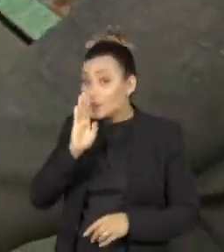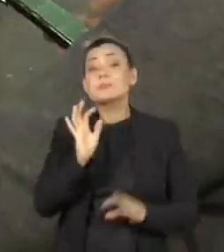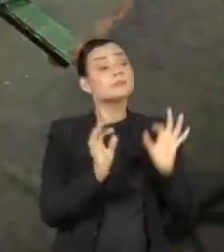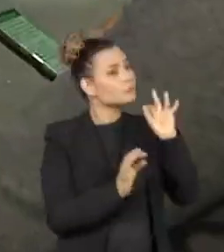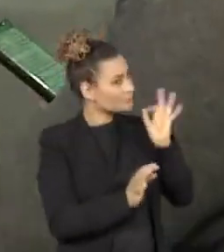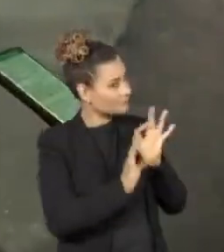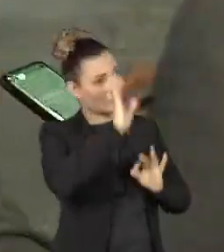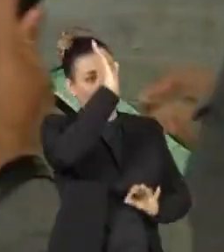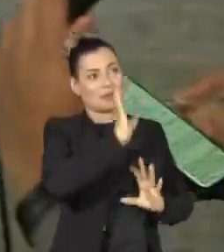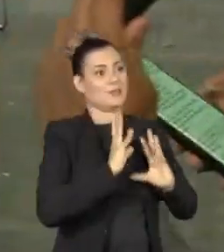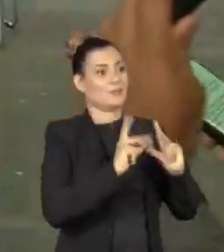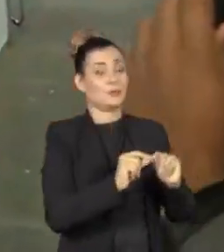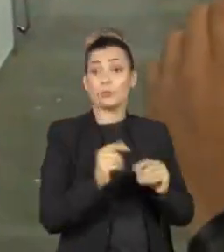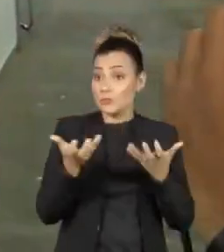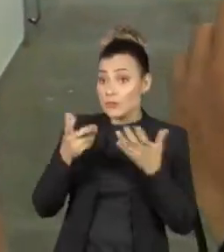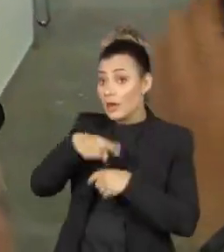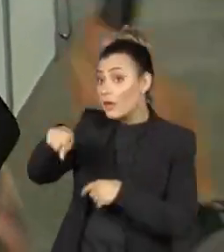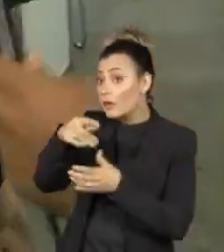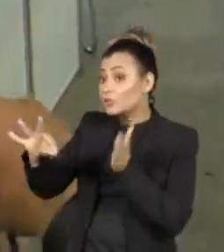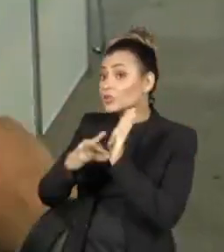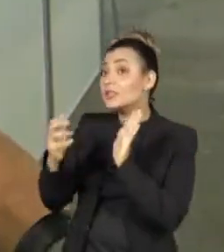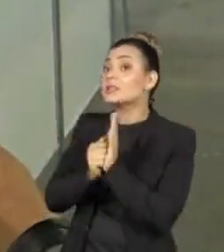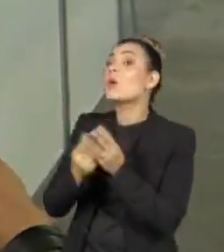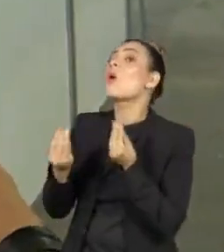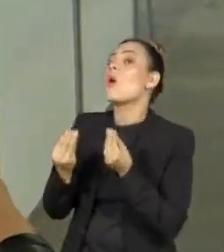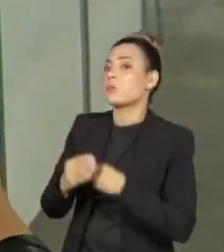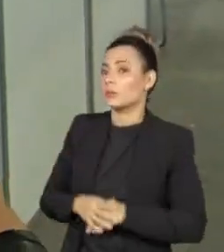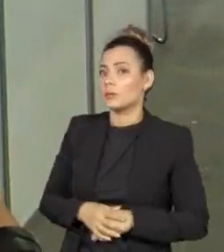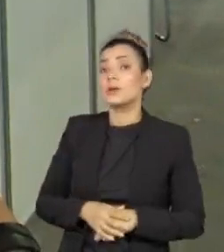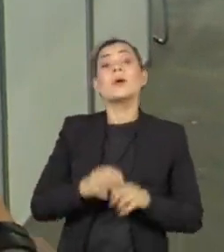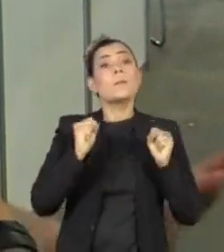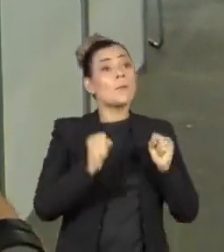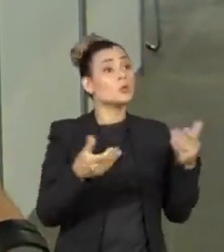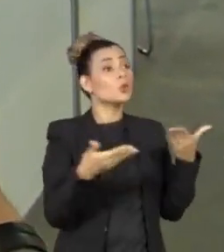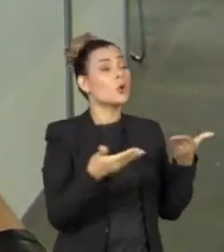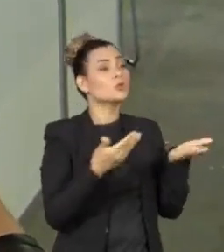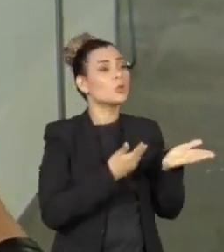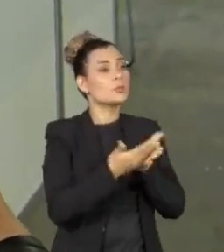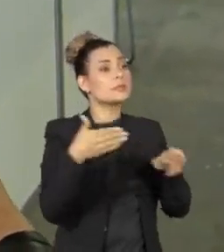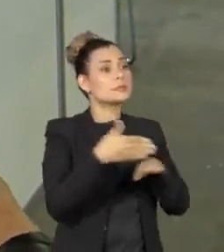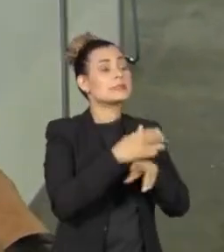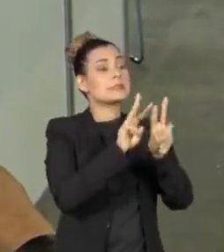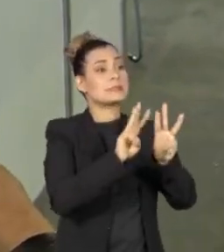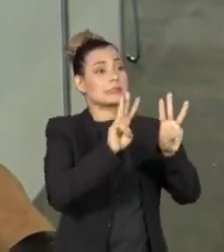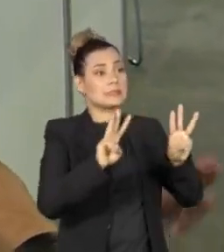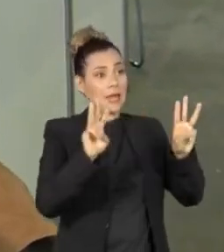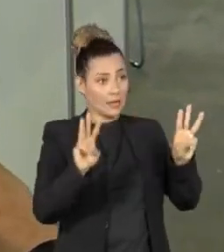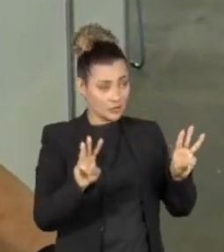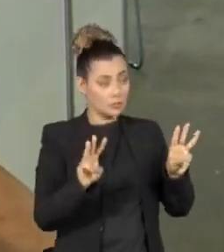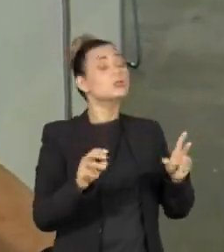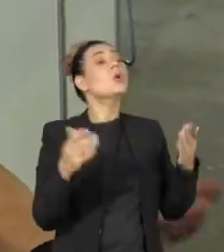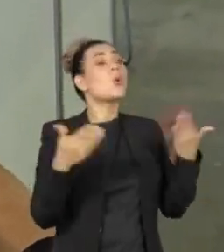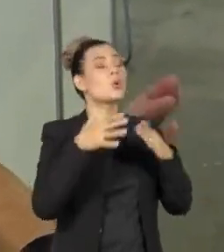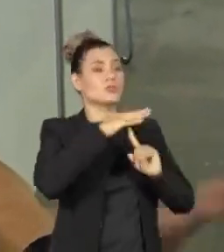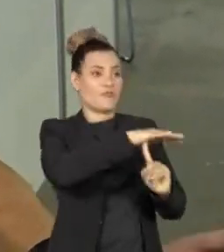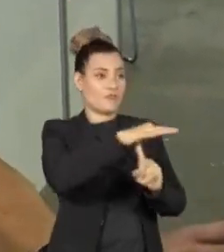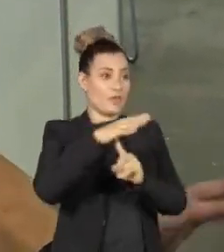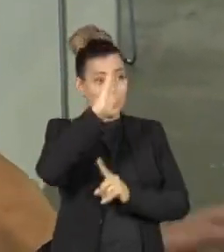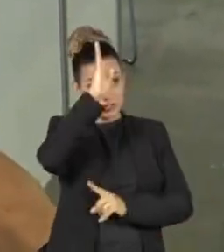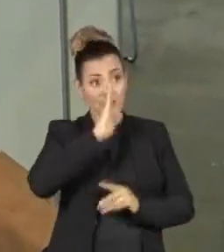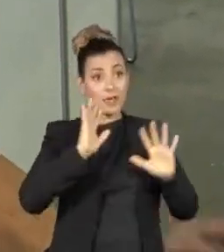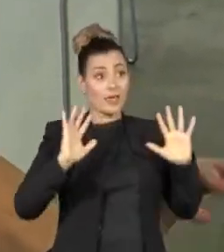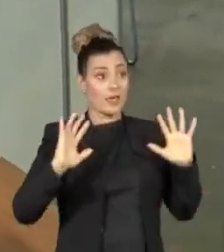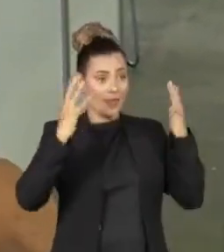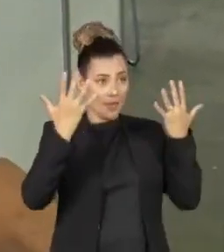gratuitamente. Quem quiser fazer, como é que faz para se inscrever? Quem quiser, a partir de hoje, tem que entrar no site da Tatu Week. Hoje o evento é